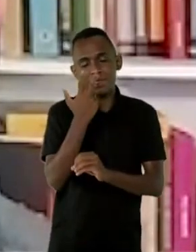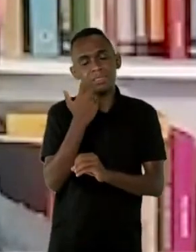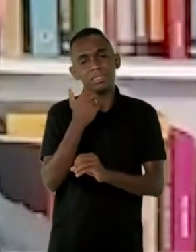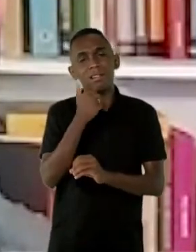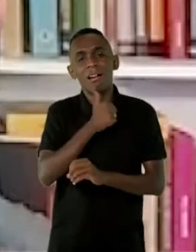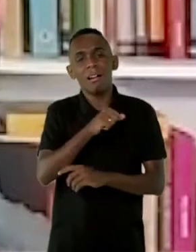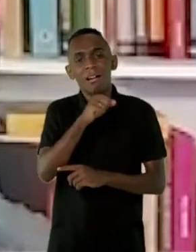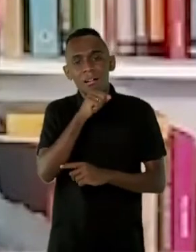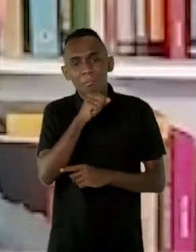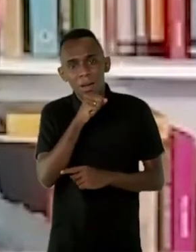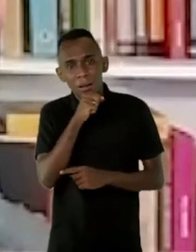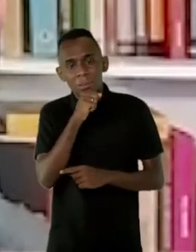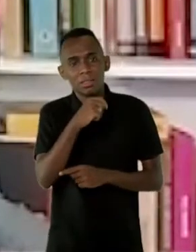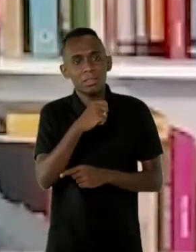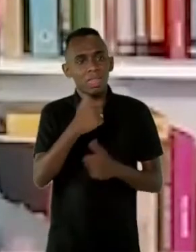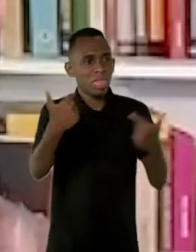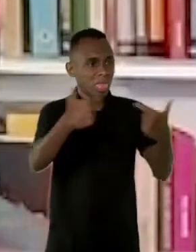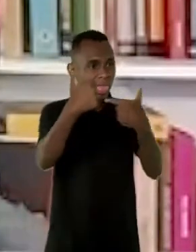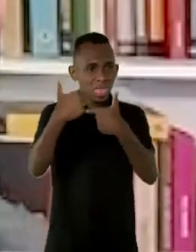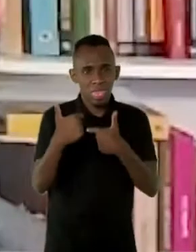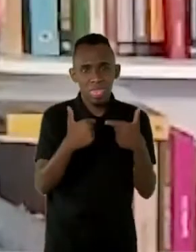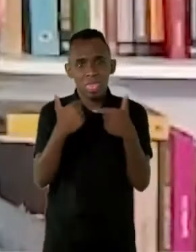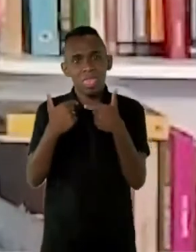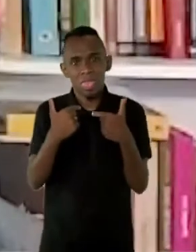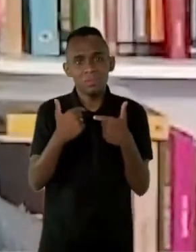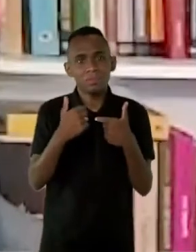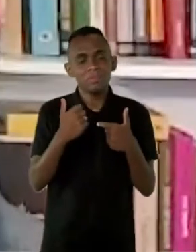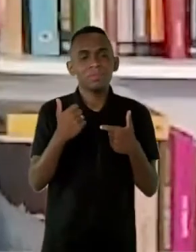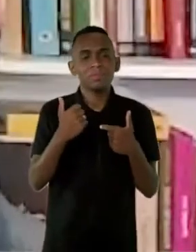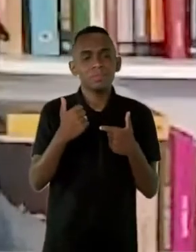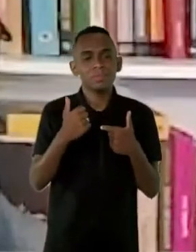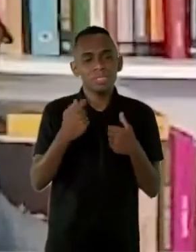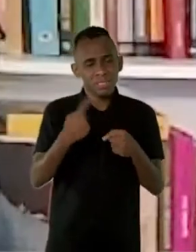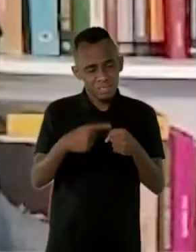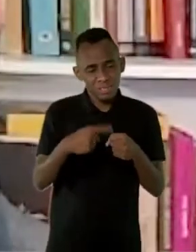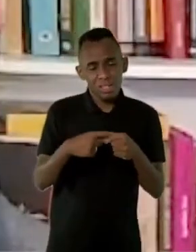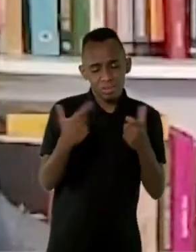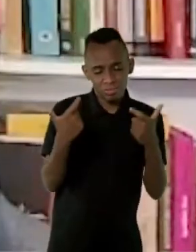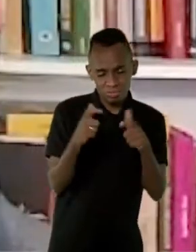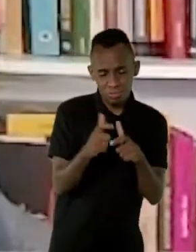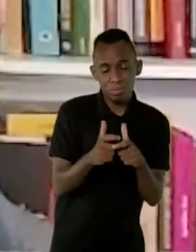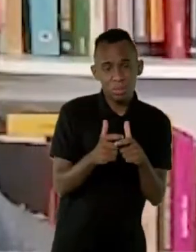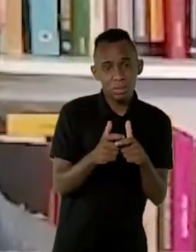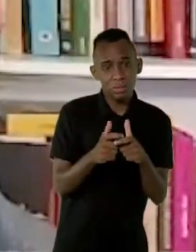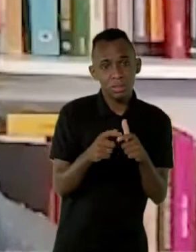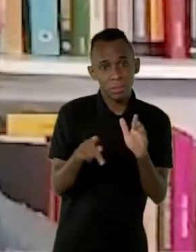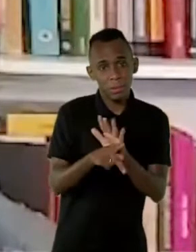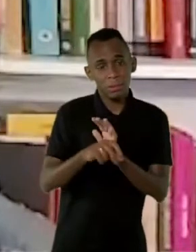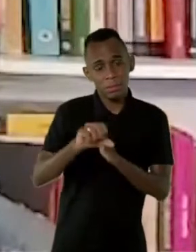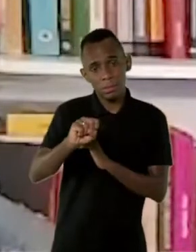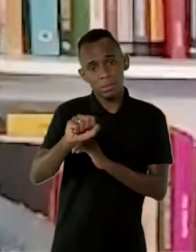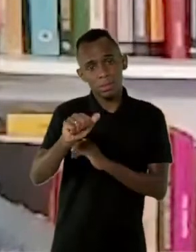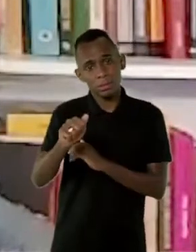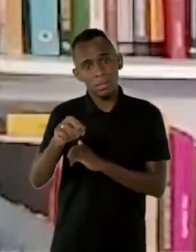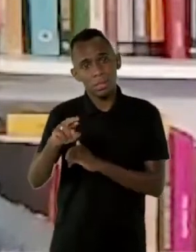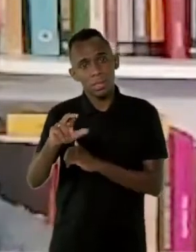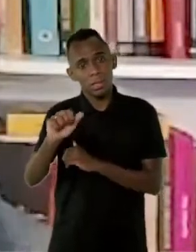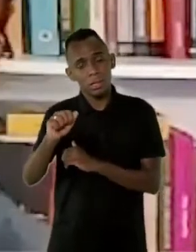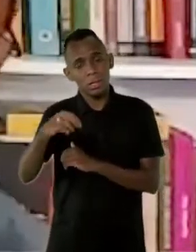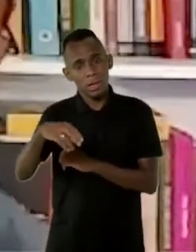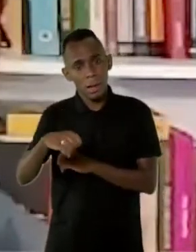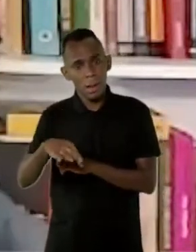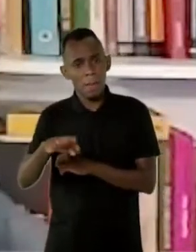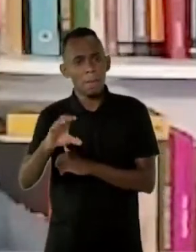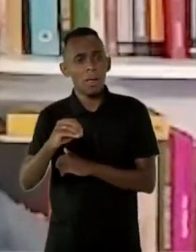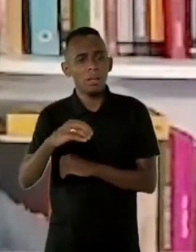Naquela cidade, que é uma cidade pequena ainda, tem um pequeno núcleo urbano, Sacramento, é uma cidade tradicionalmente rural